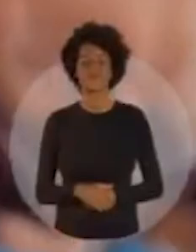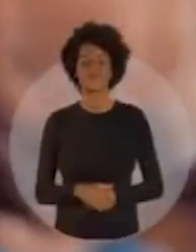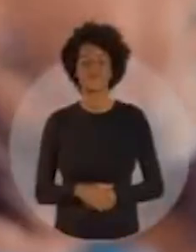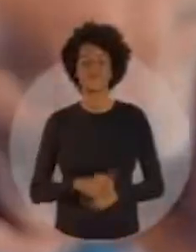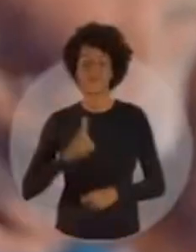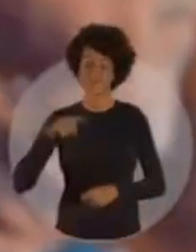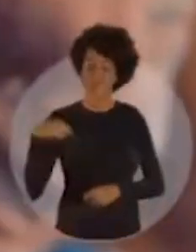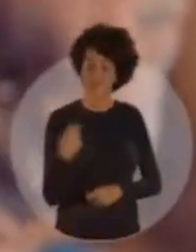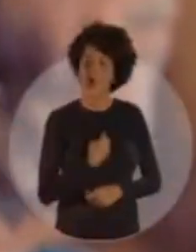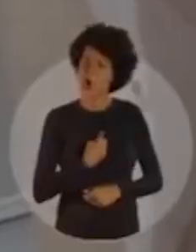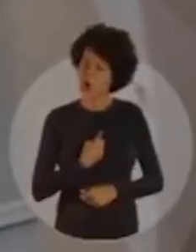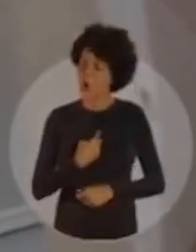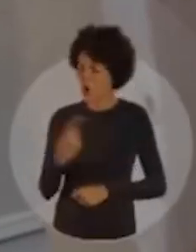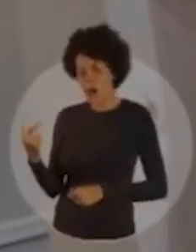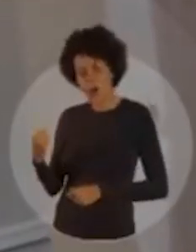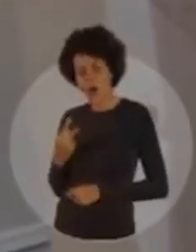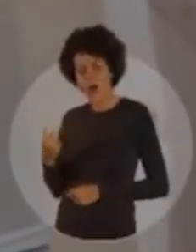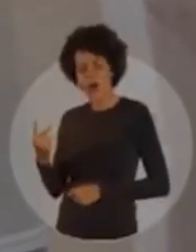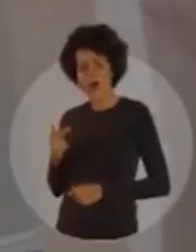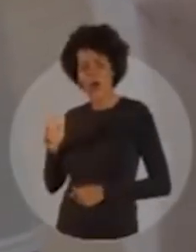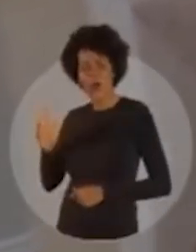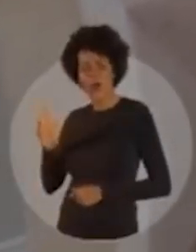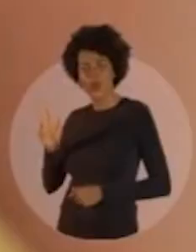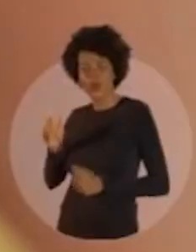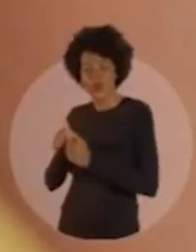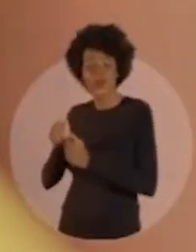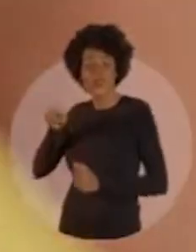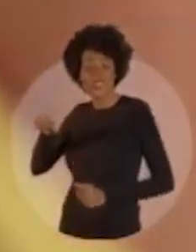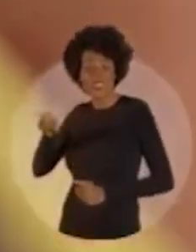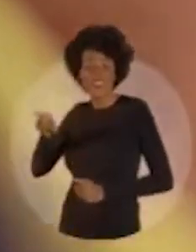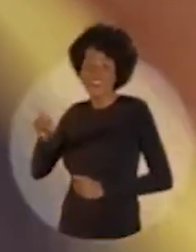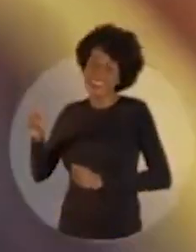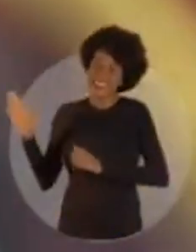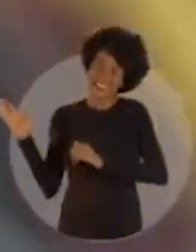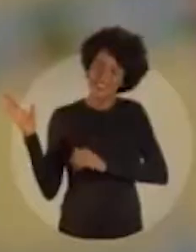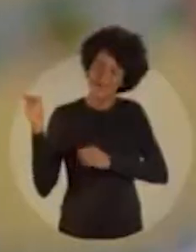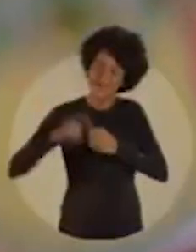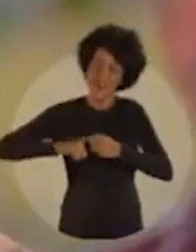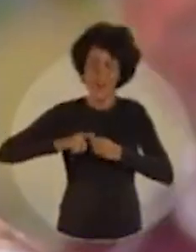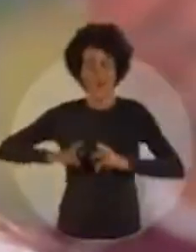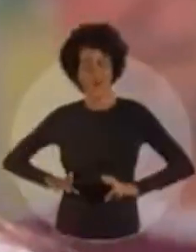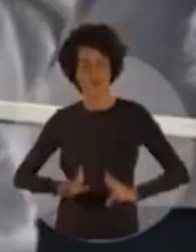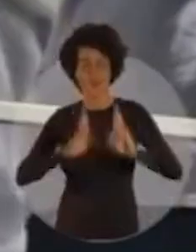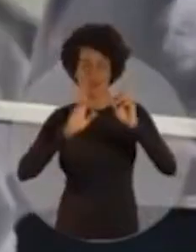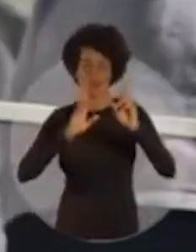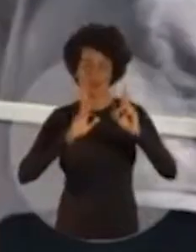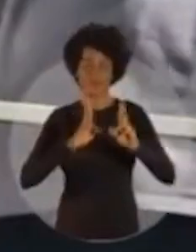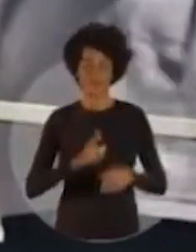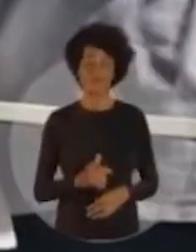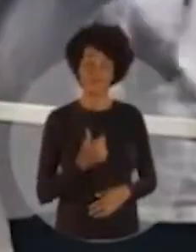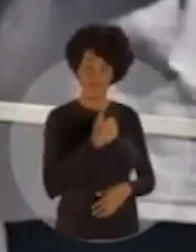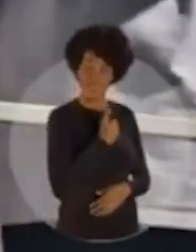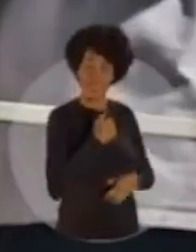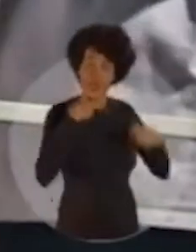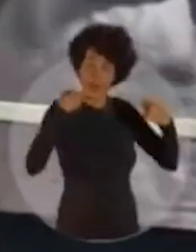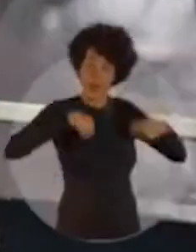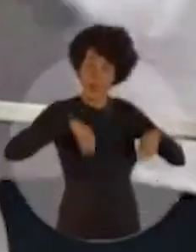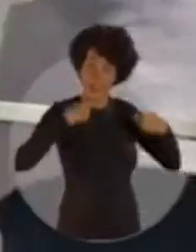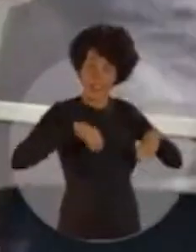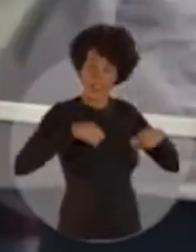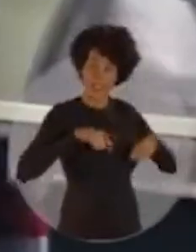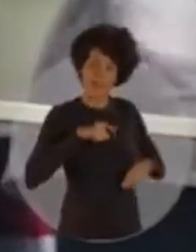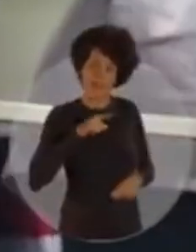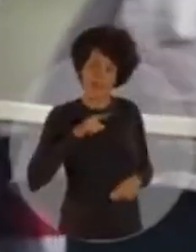nós vamos Lula junto com você trazer a esperança de volta eu preciso